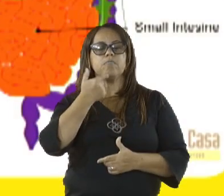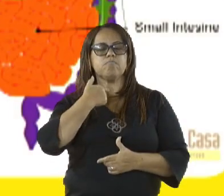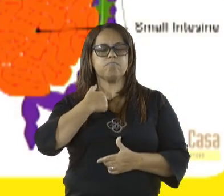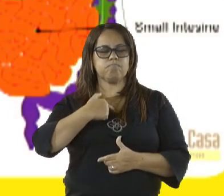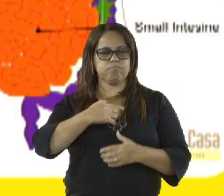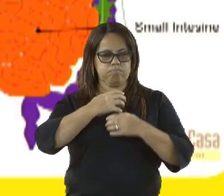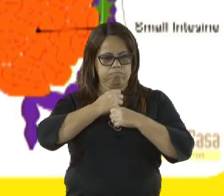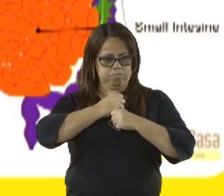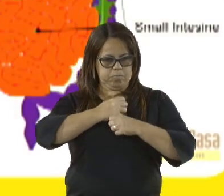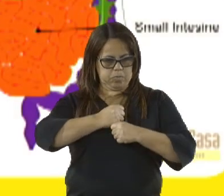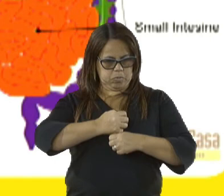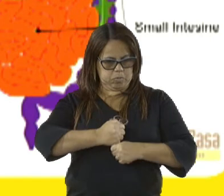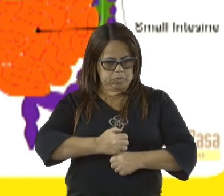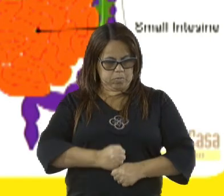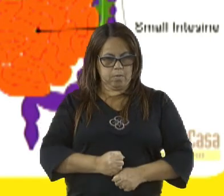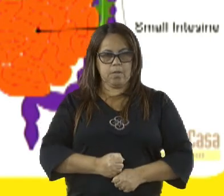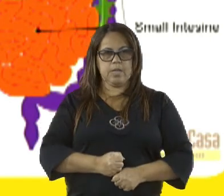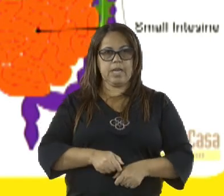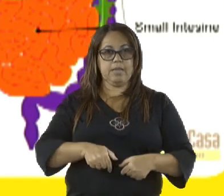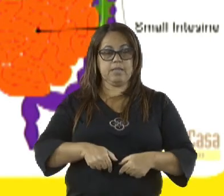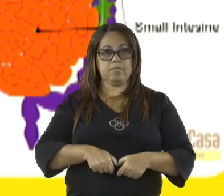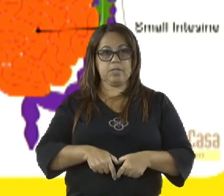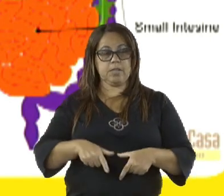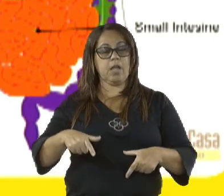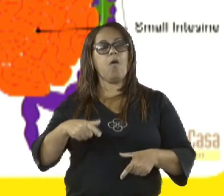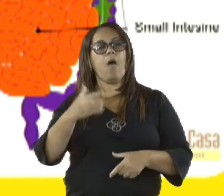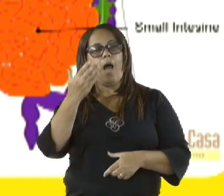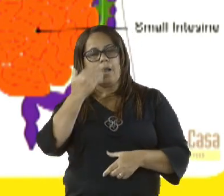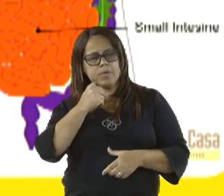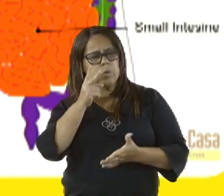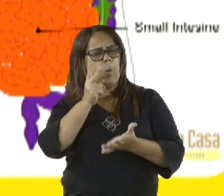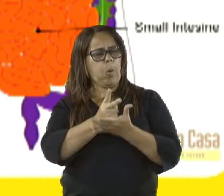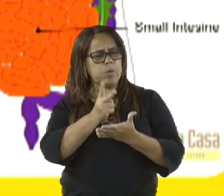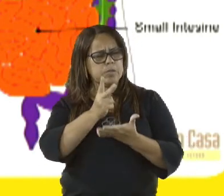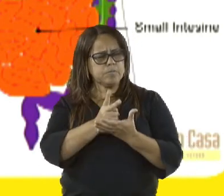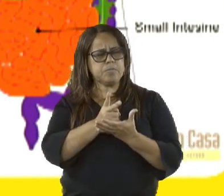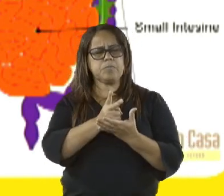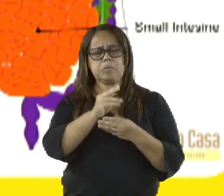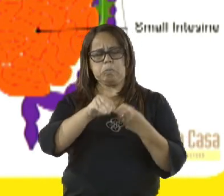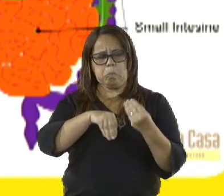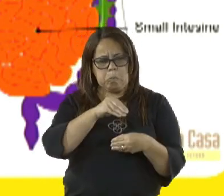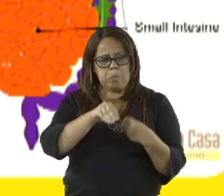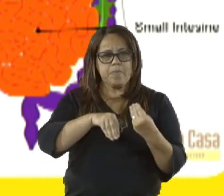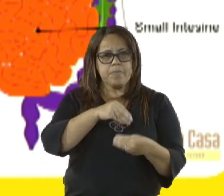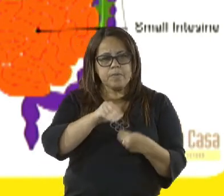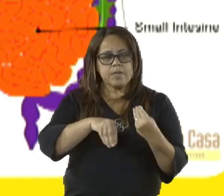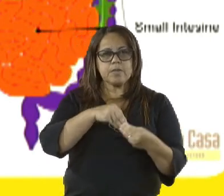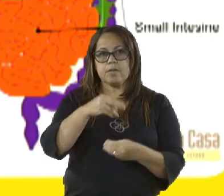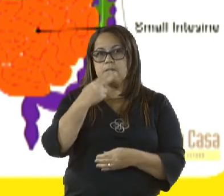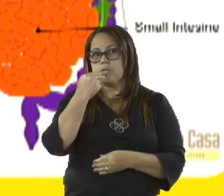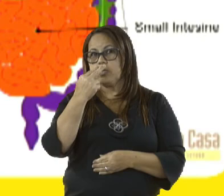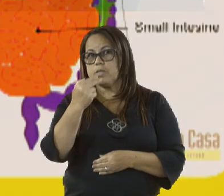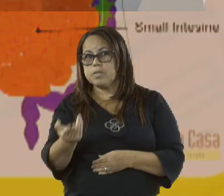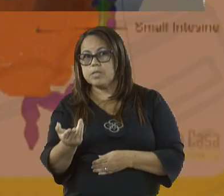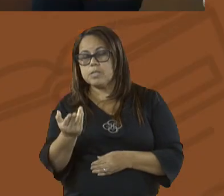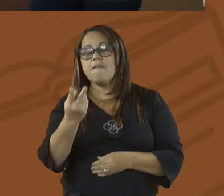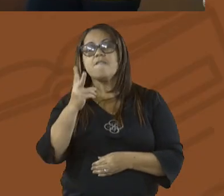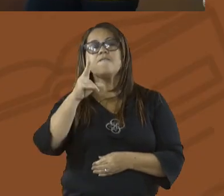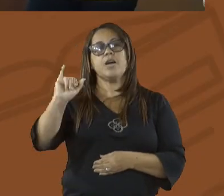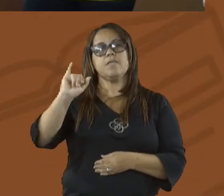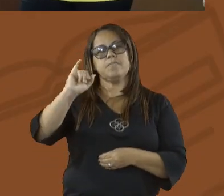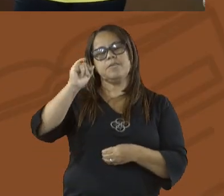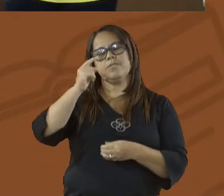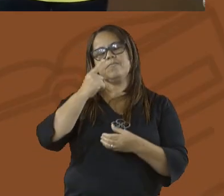passar pelo estômago. É um tubo grande, nele os alimentos continuam a ser digeridos e os nutrientes contidos no alimento passam para o sangue. Então,